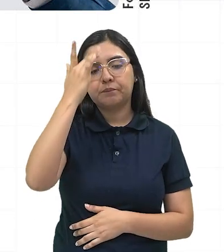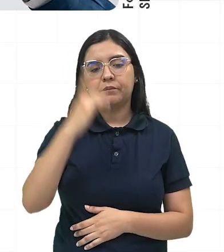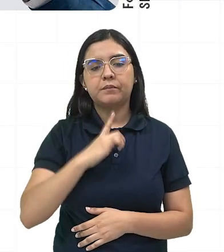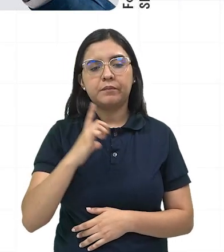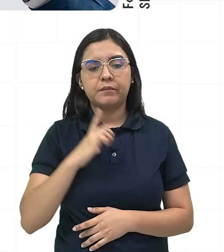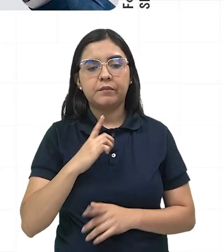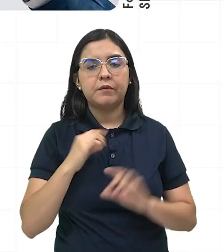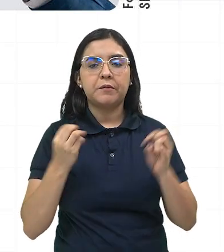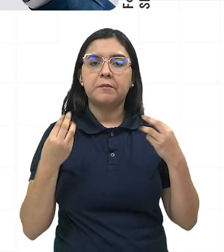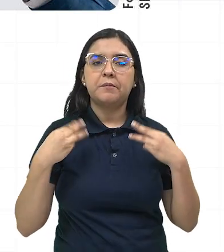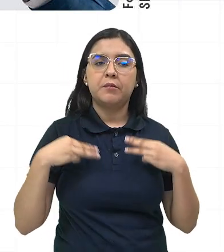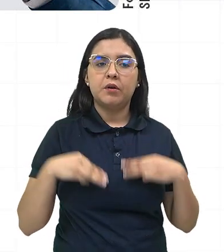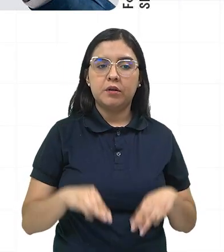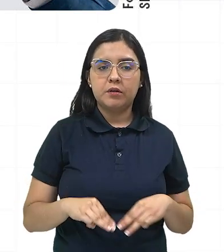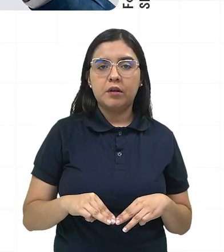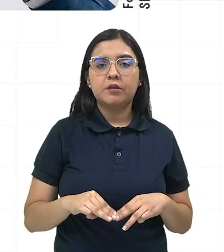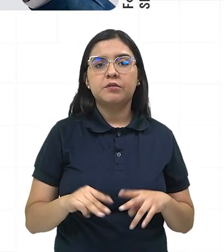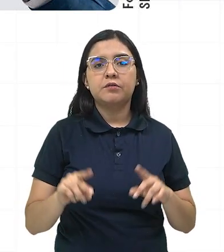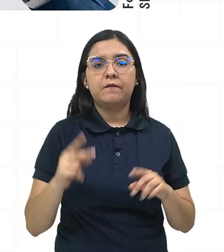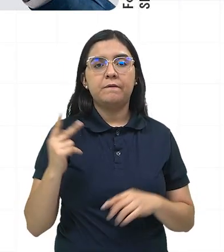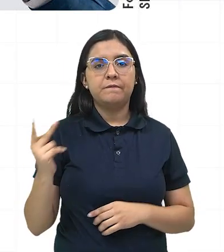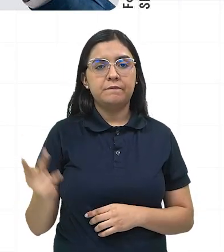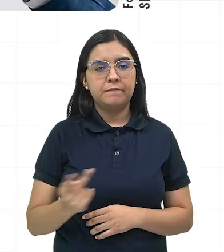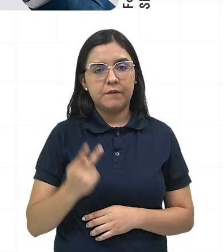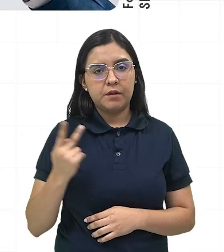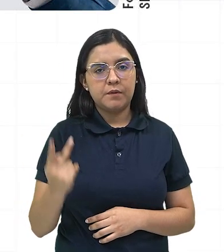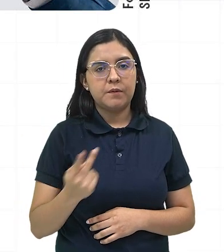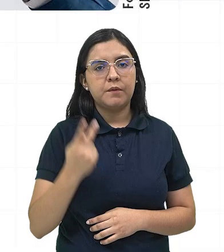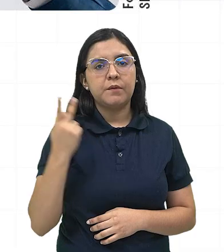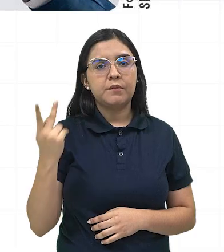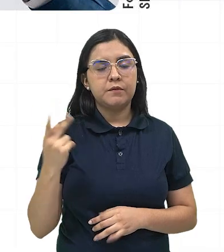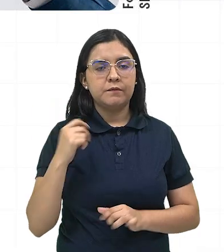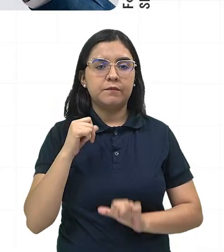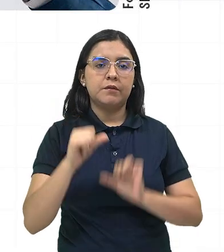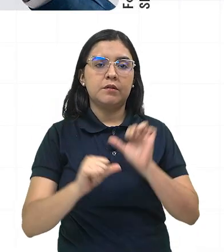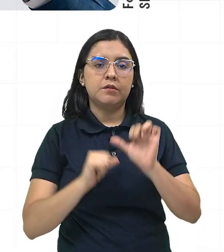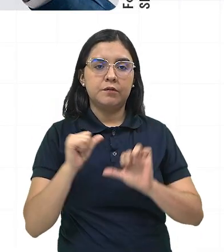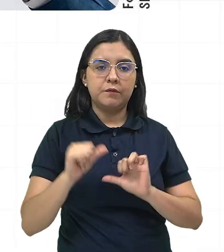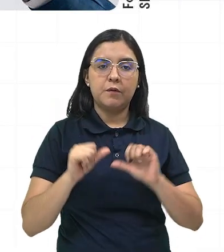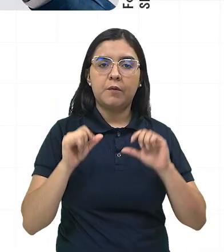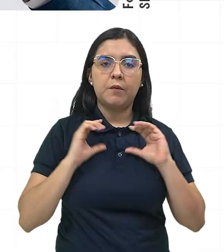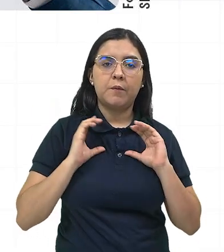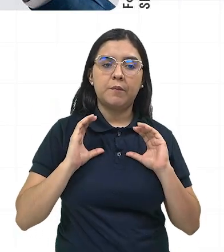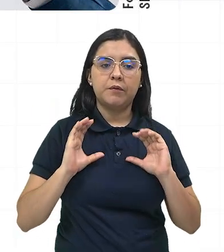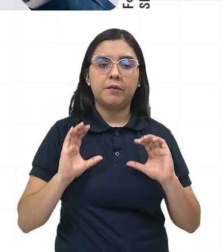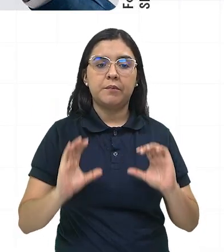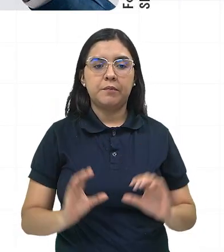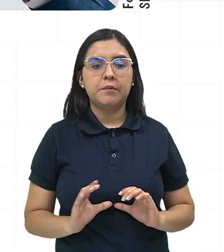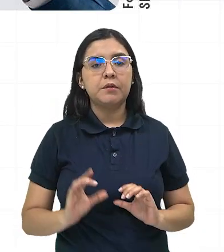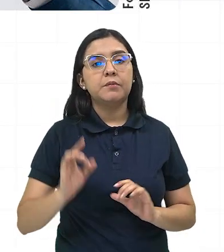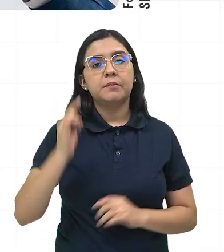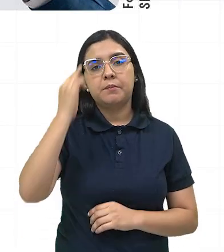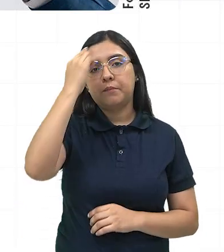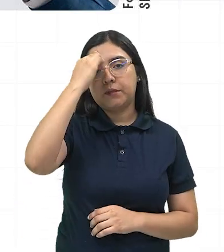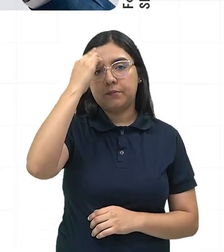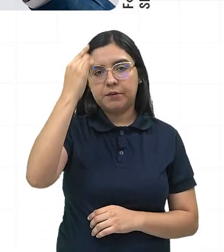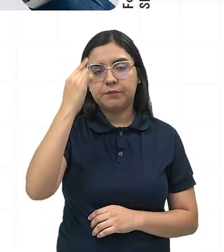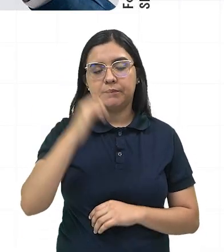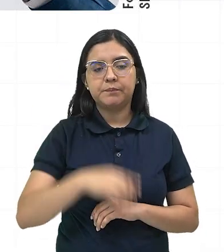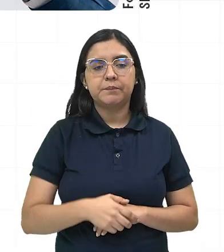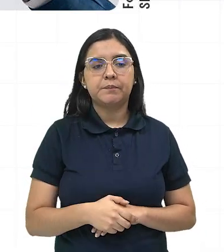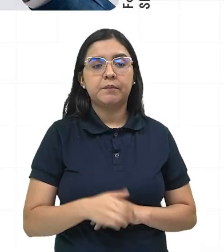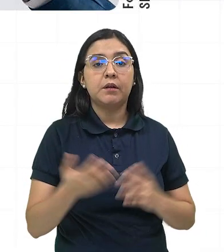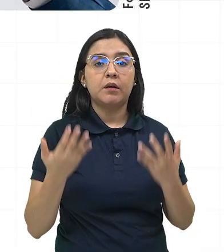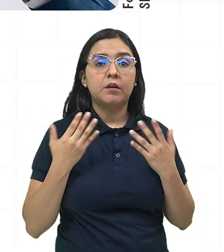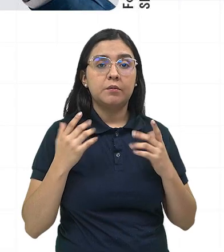de moralidade, toda pessoa tem valores que vão moldar o seu comportamento e seus pensamentos. E aqui